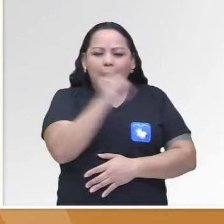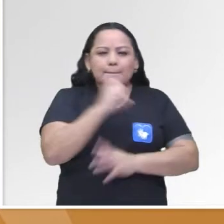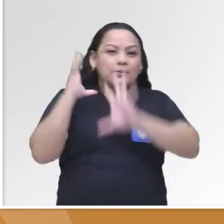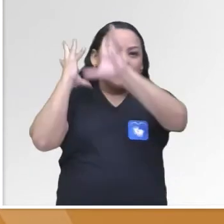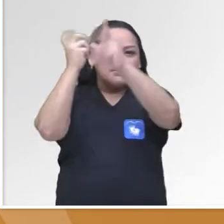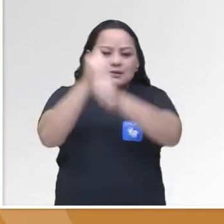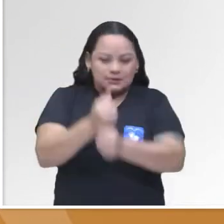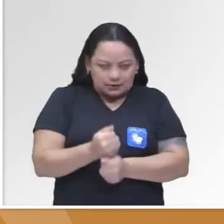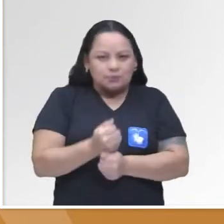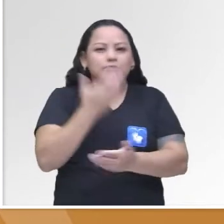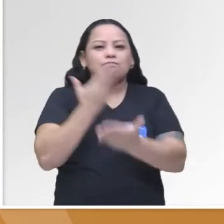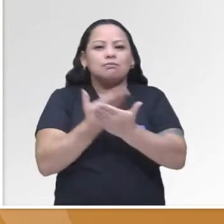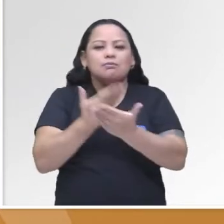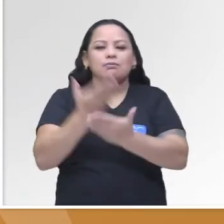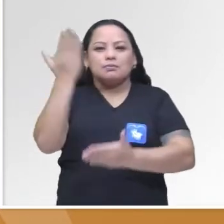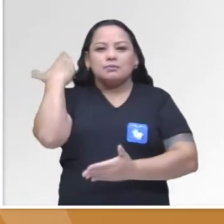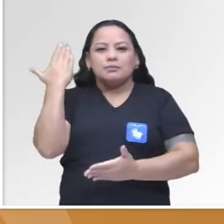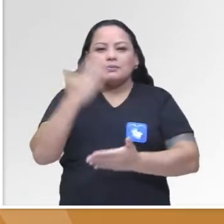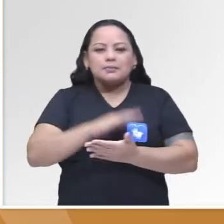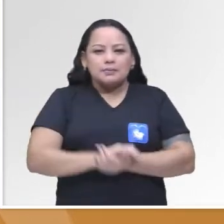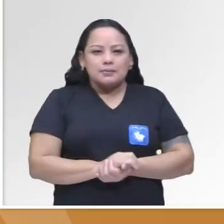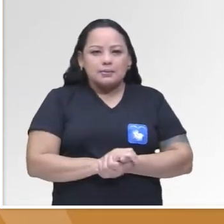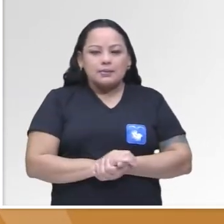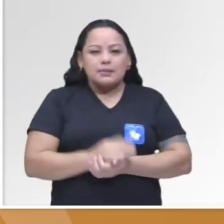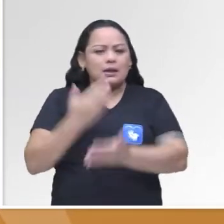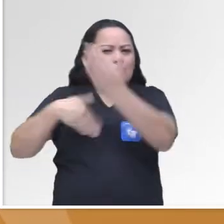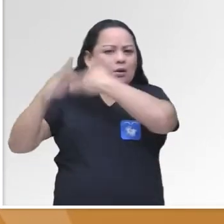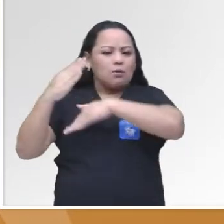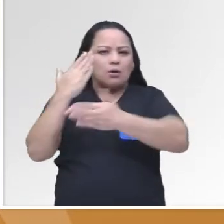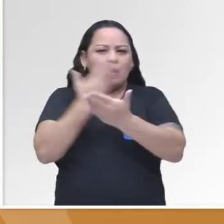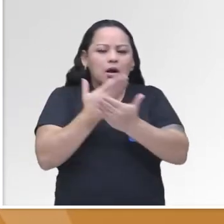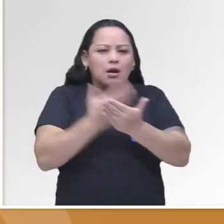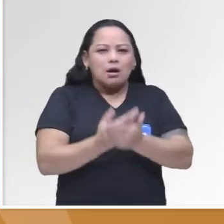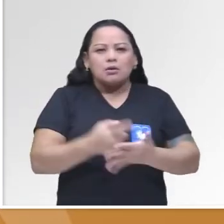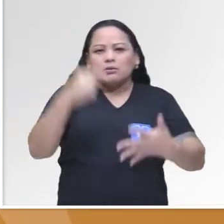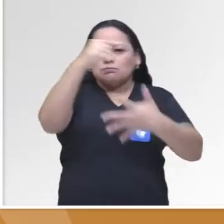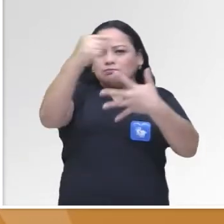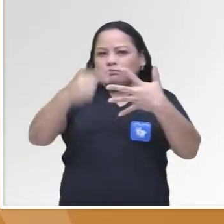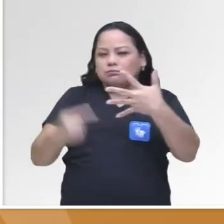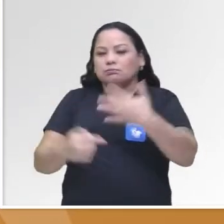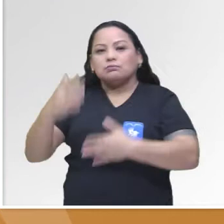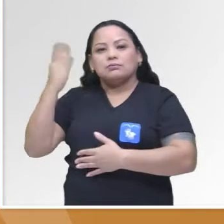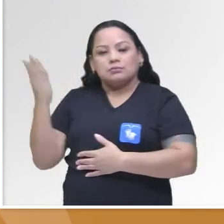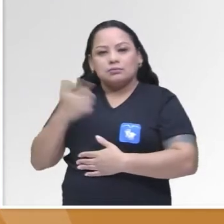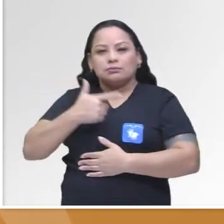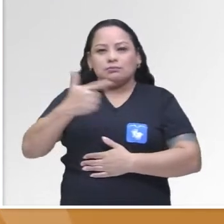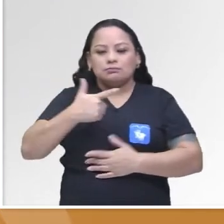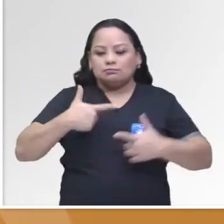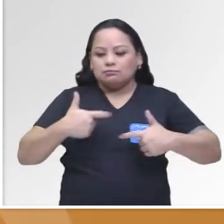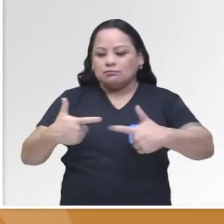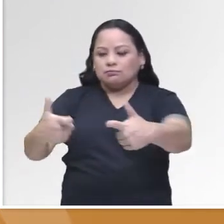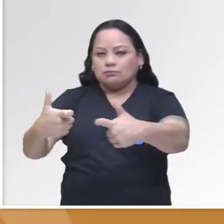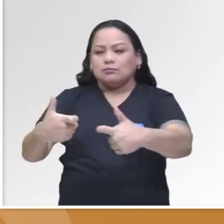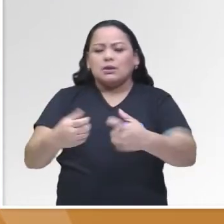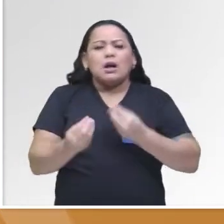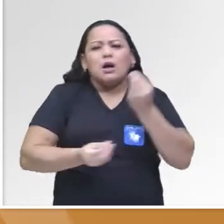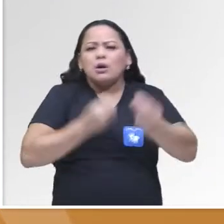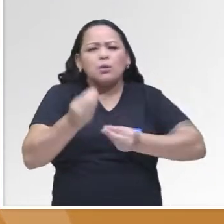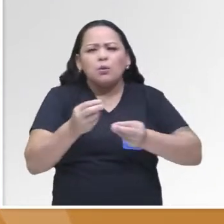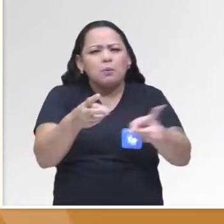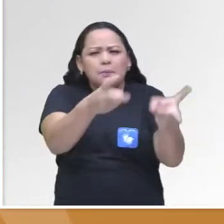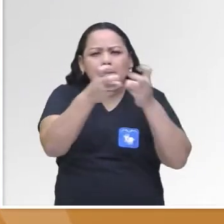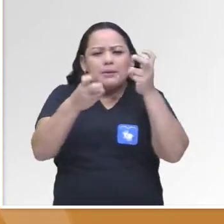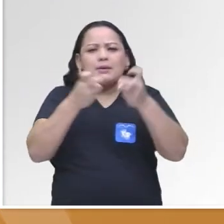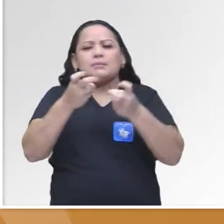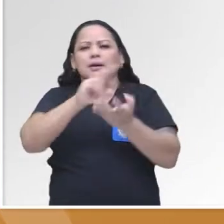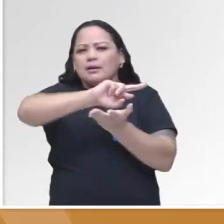nosso conteúdo da aula anterior. Então, na nossa aula anterior, nós abordamos esse conteúdo de Segunda Guerra Mundial, que, como a gente percebeu,